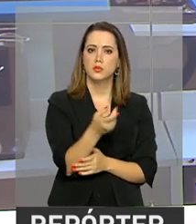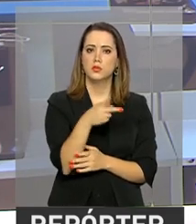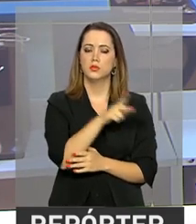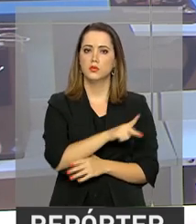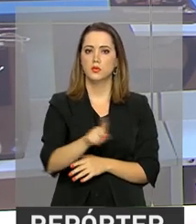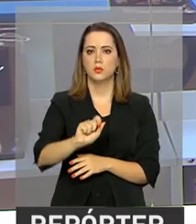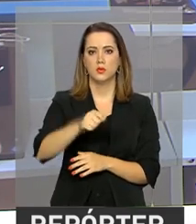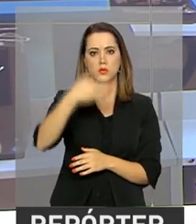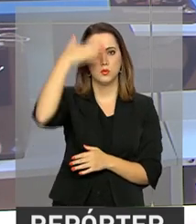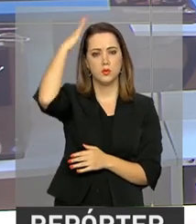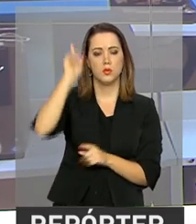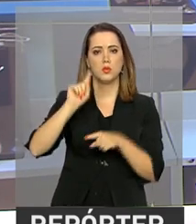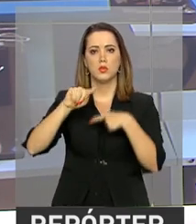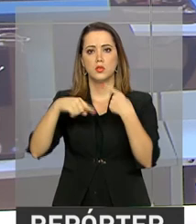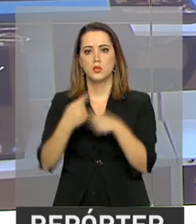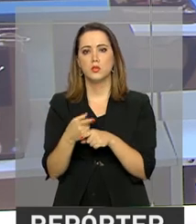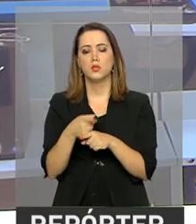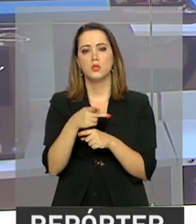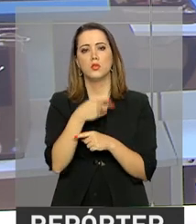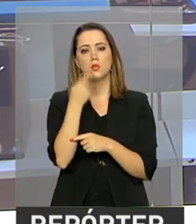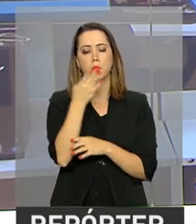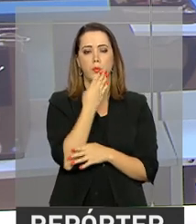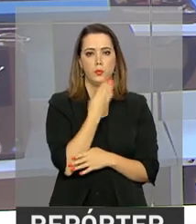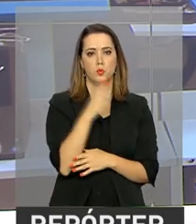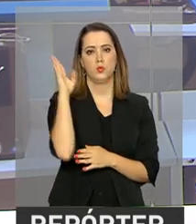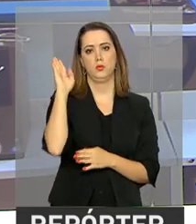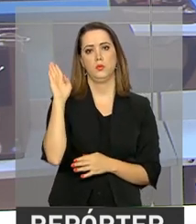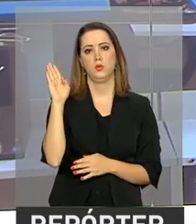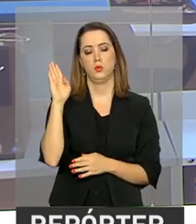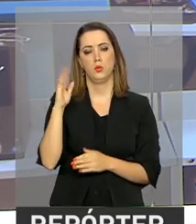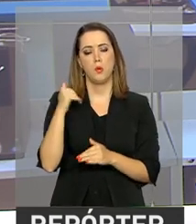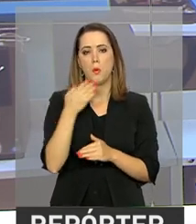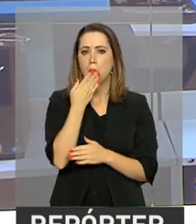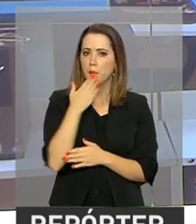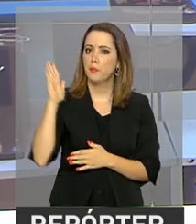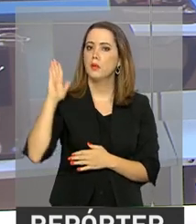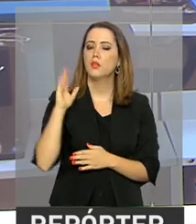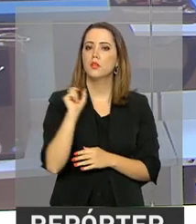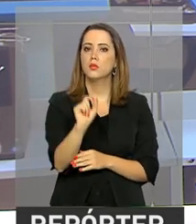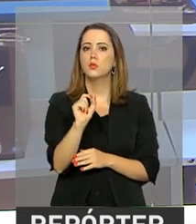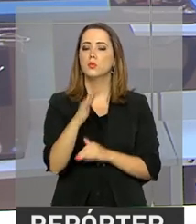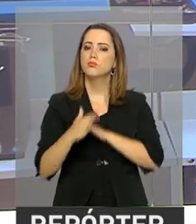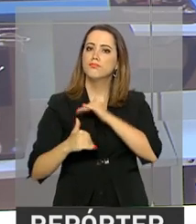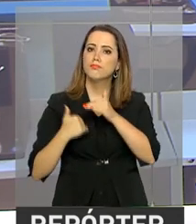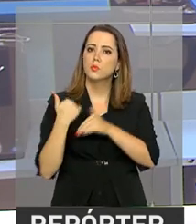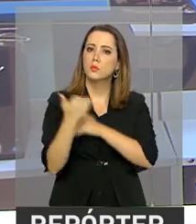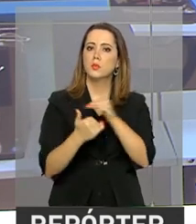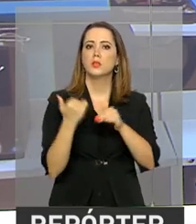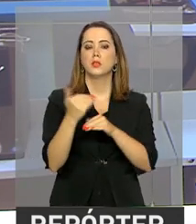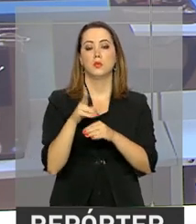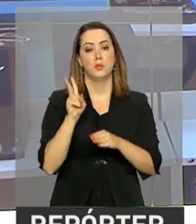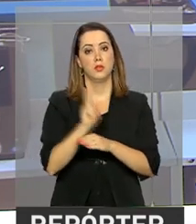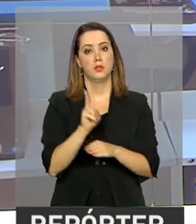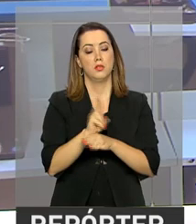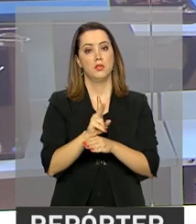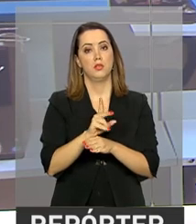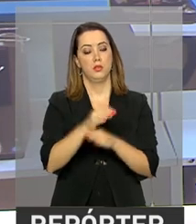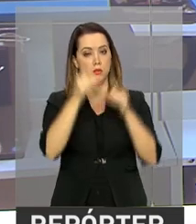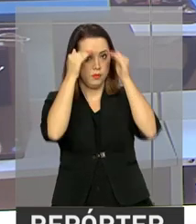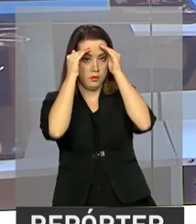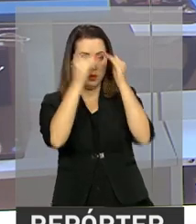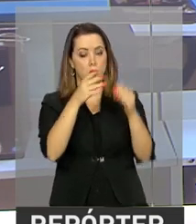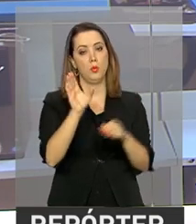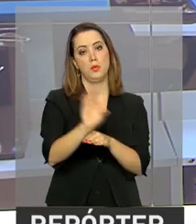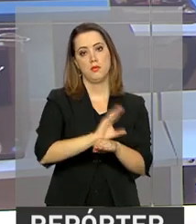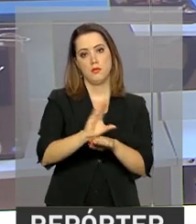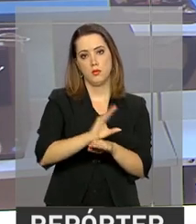Temer, que em seguida fez um juramento, prometendo manter, defender e cumprir a